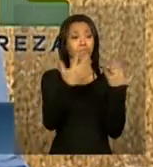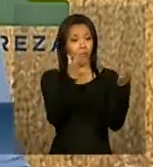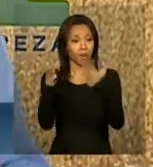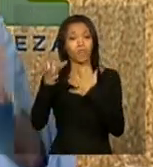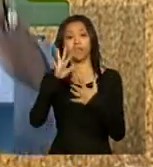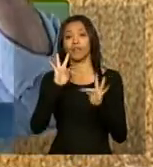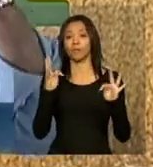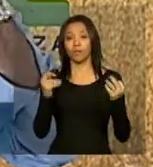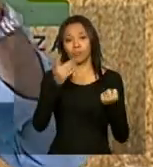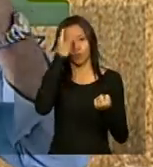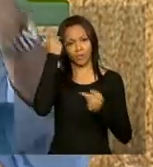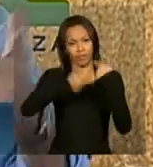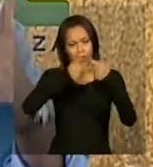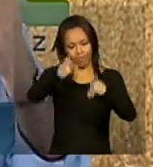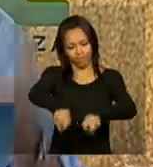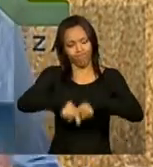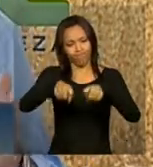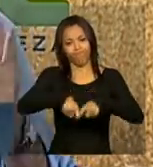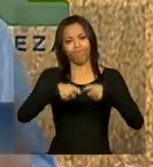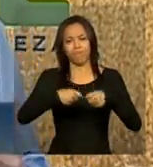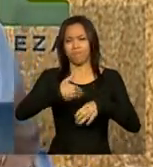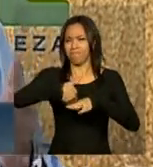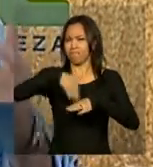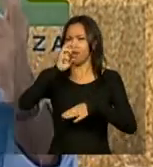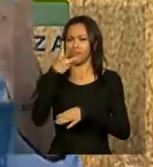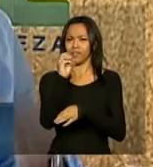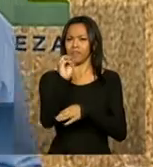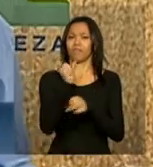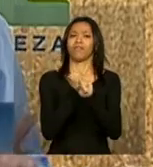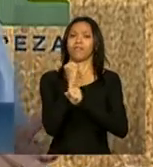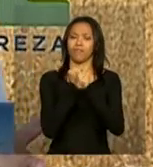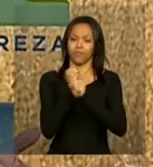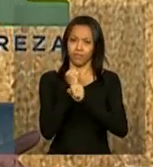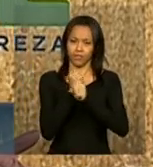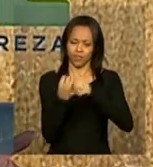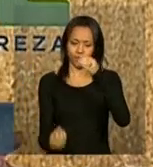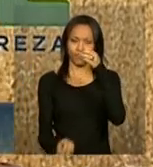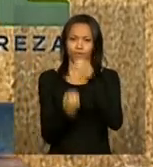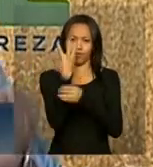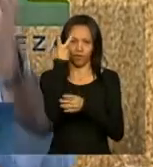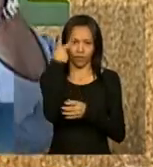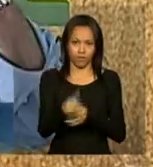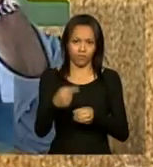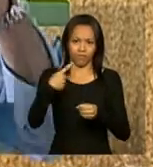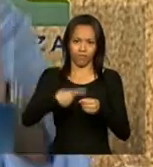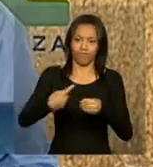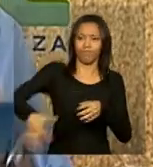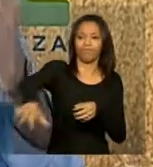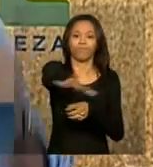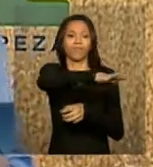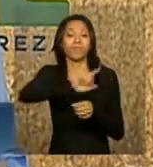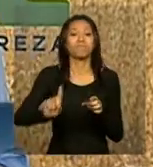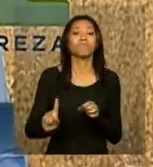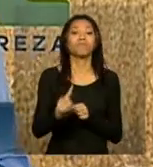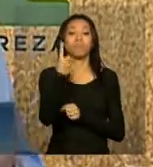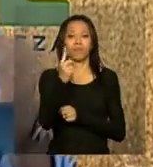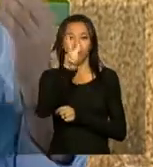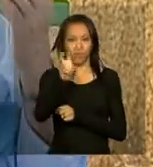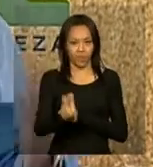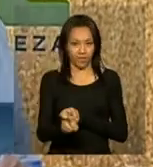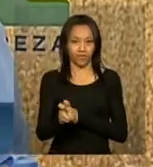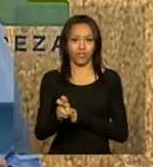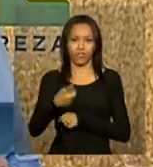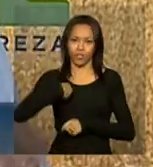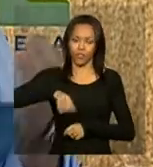dessa região. Depois de mais de 30 anos da sua fundação, essa região, a primeira vez que